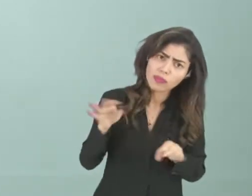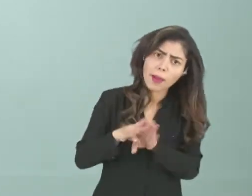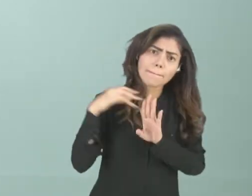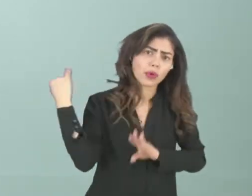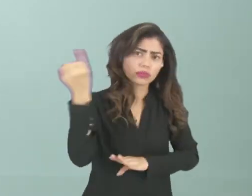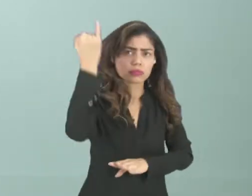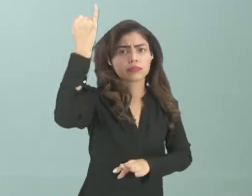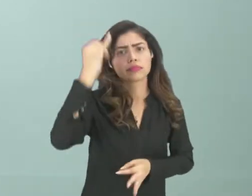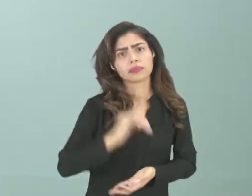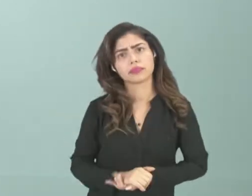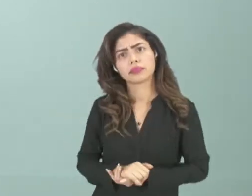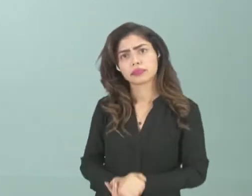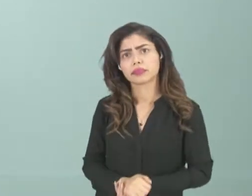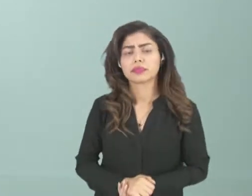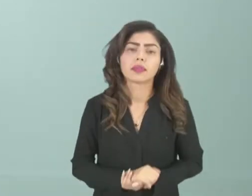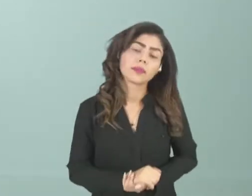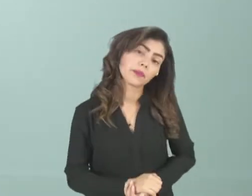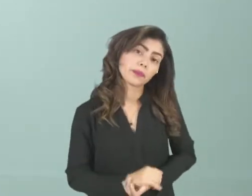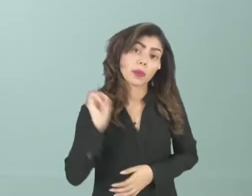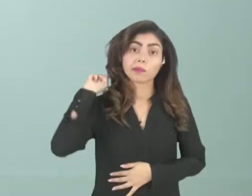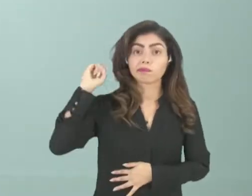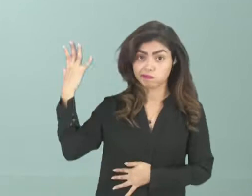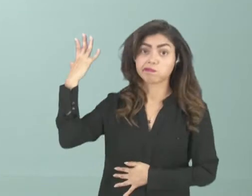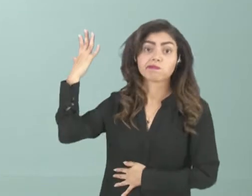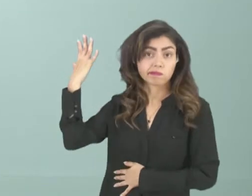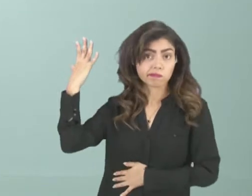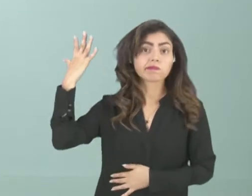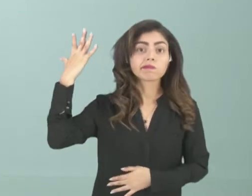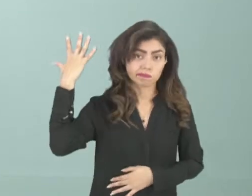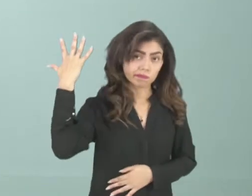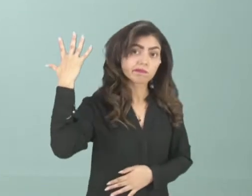específicas. E aí não aconteceu,